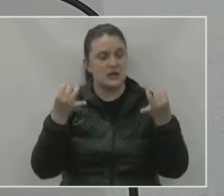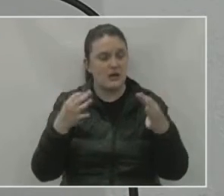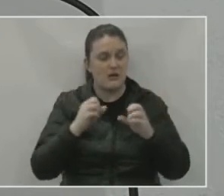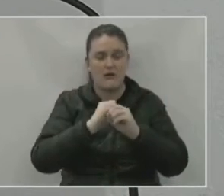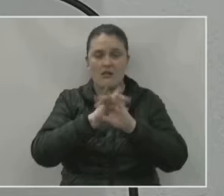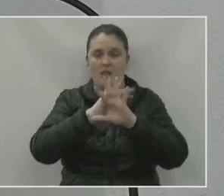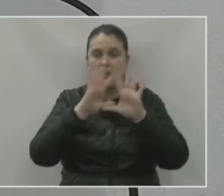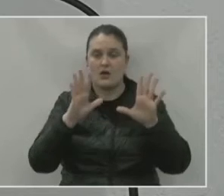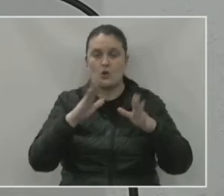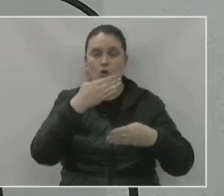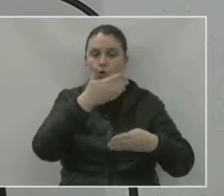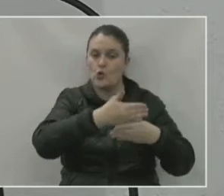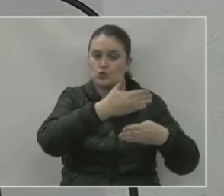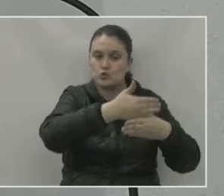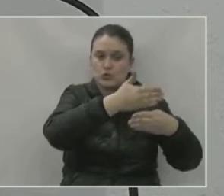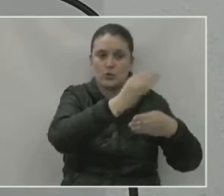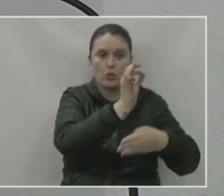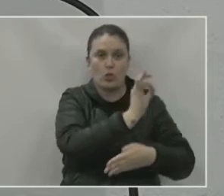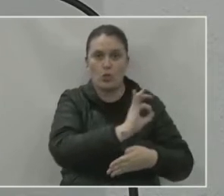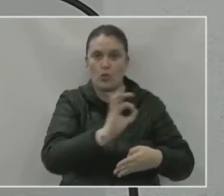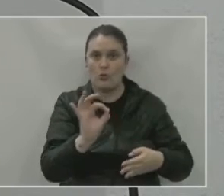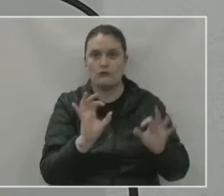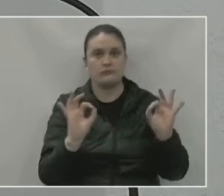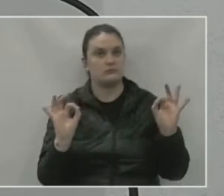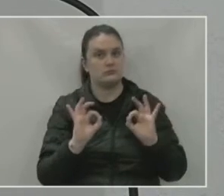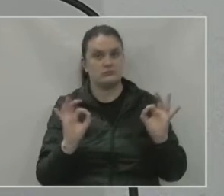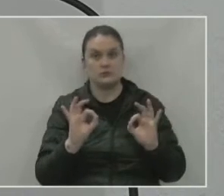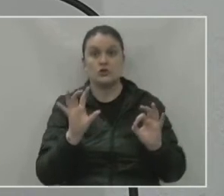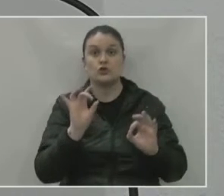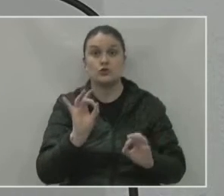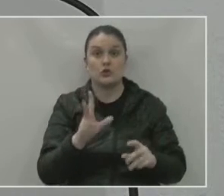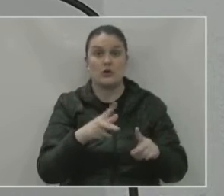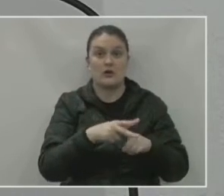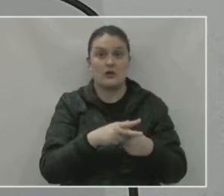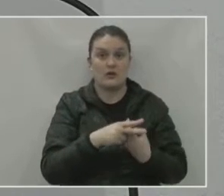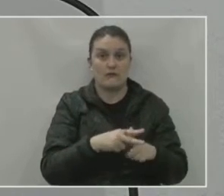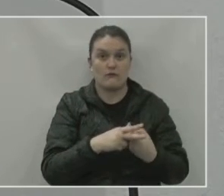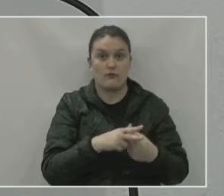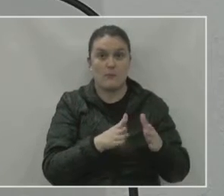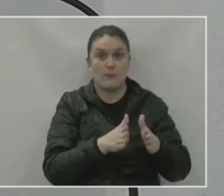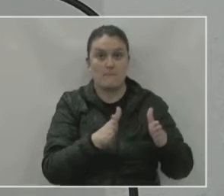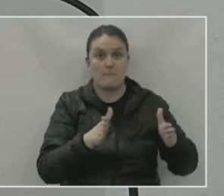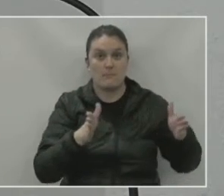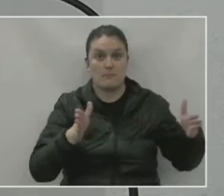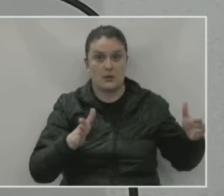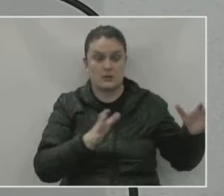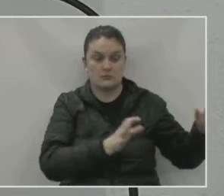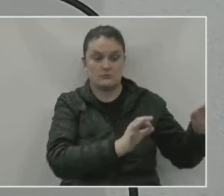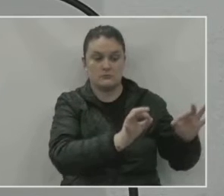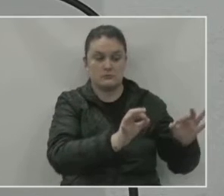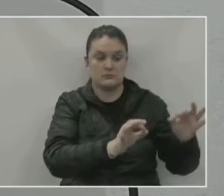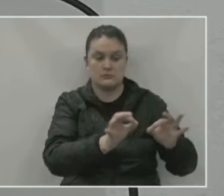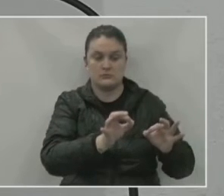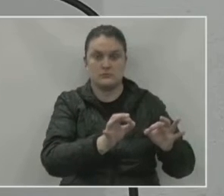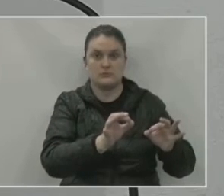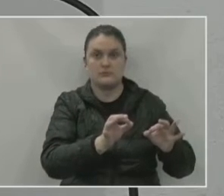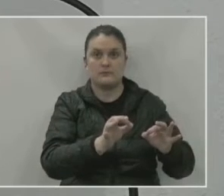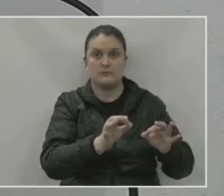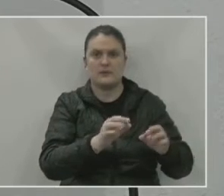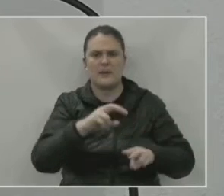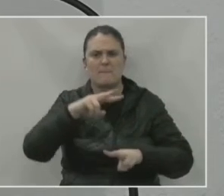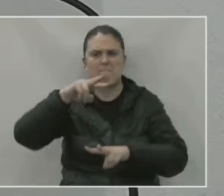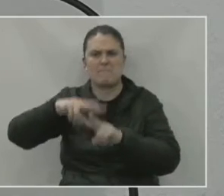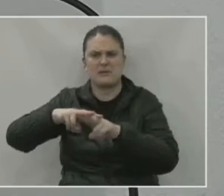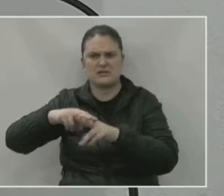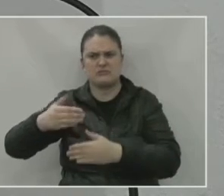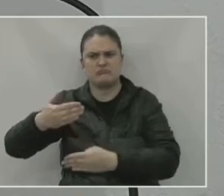Não é a construção de uma unidade nova, é simplesmente uma ampliação da estrutura que nós temos. O presídio, isso é outra